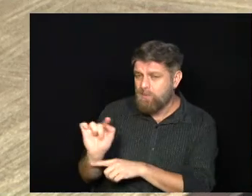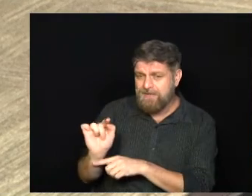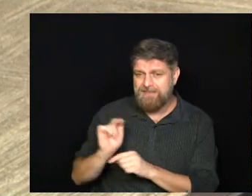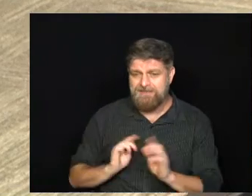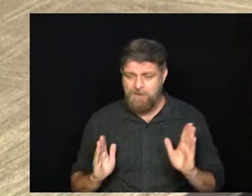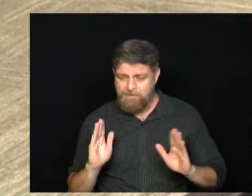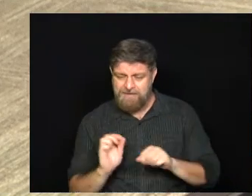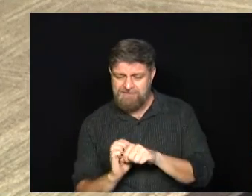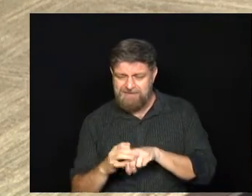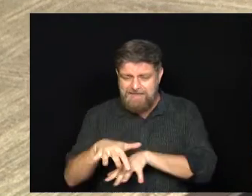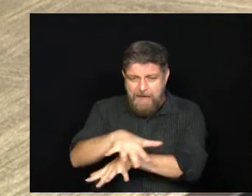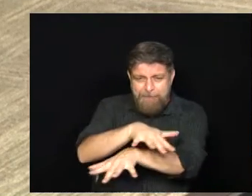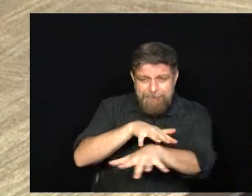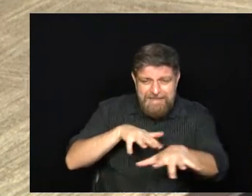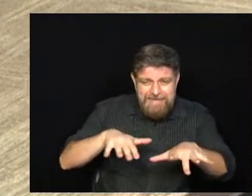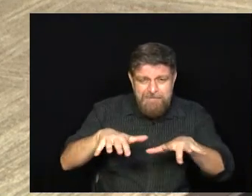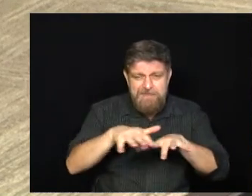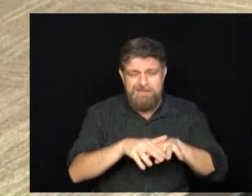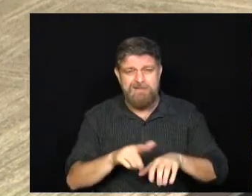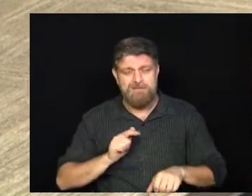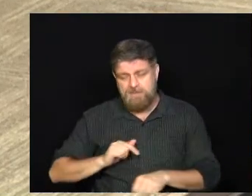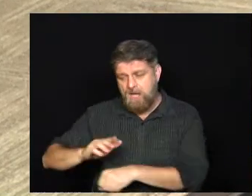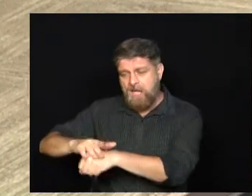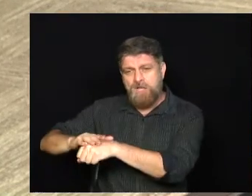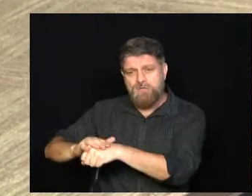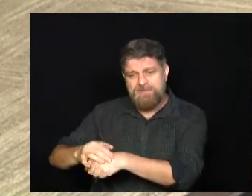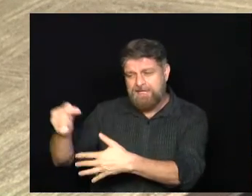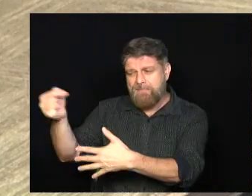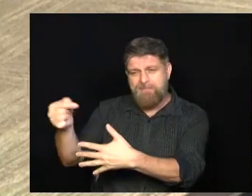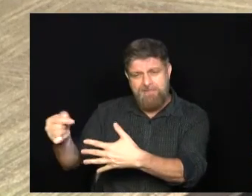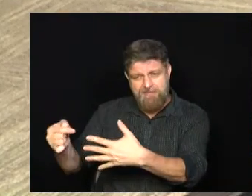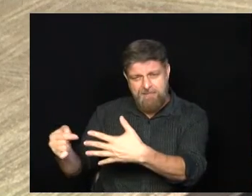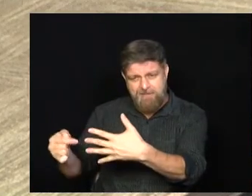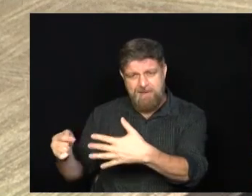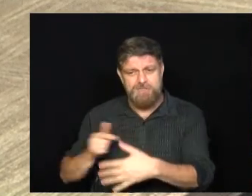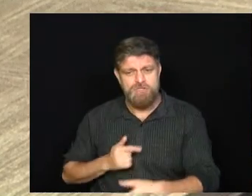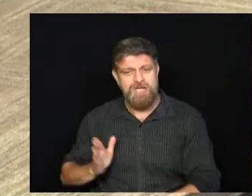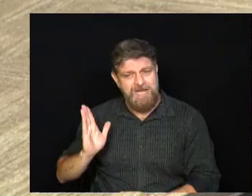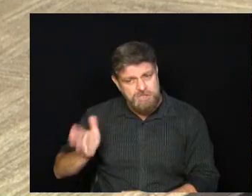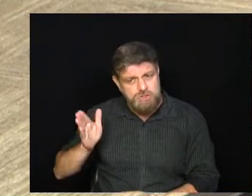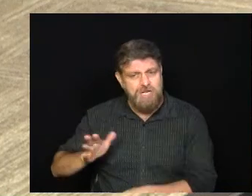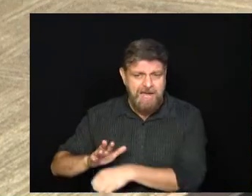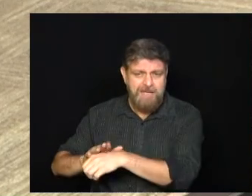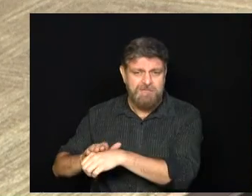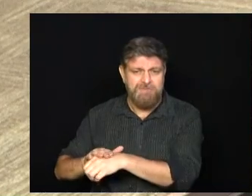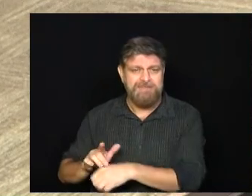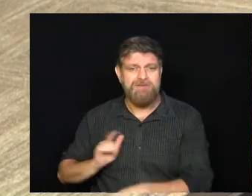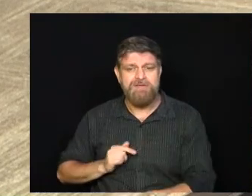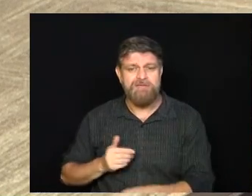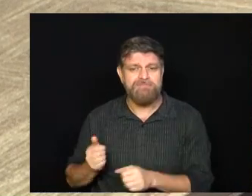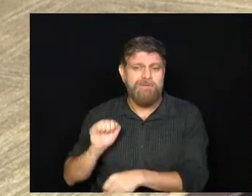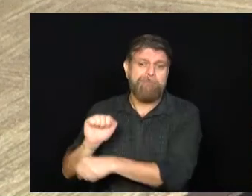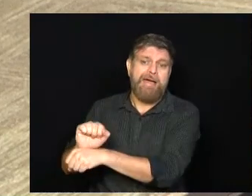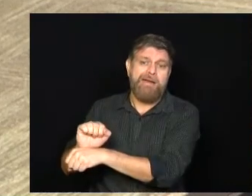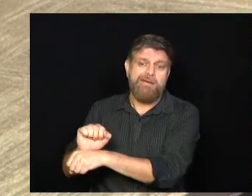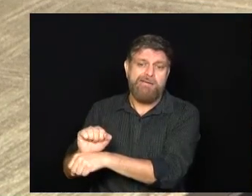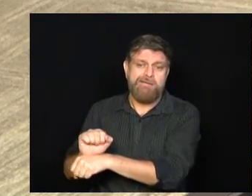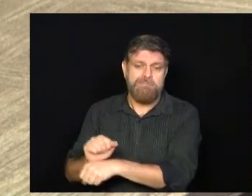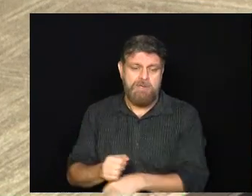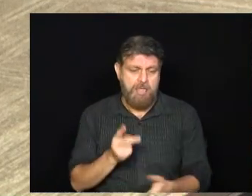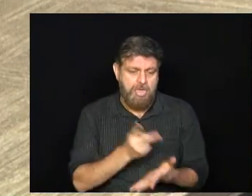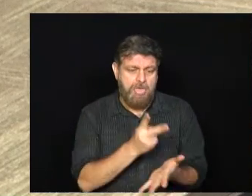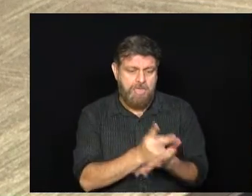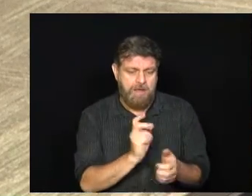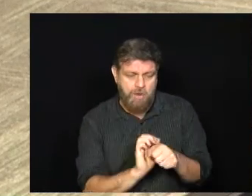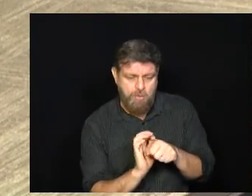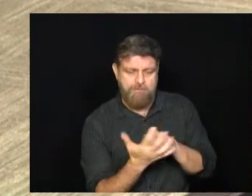pandemia, as outras doenças, as outras partes que tinham essa patologia que existiam, ficaram paradas devido à pandemia e, sem